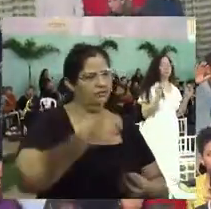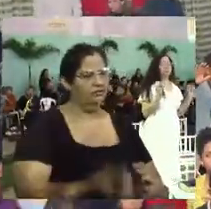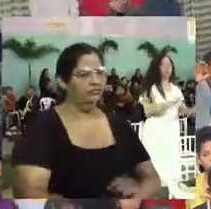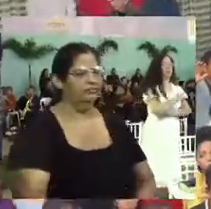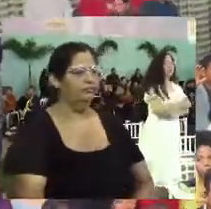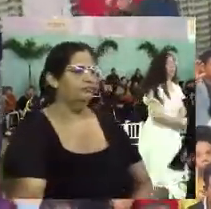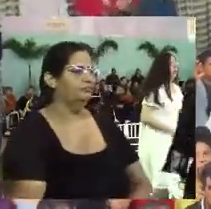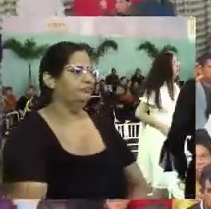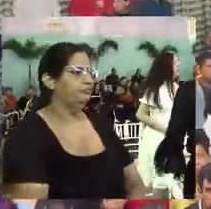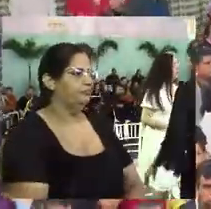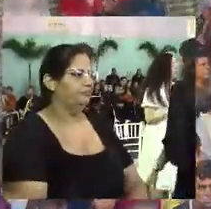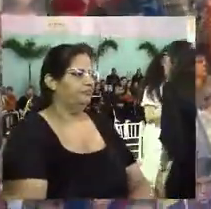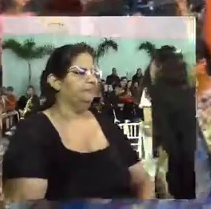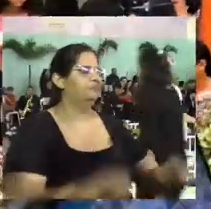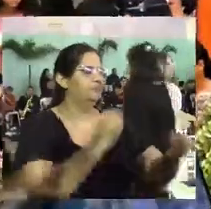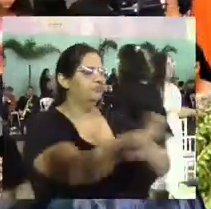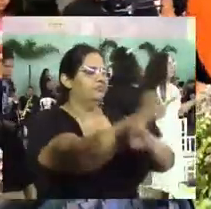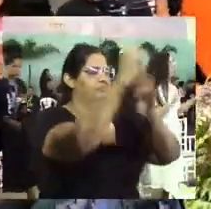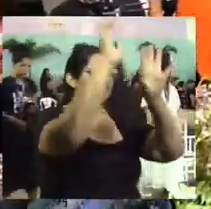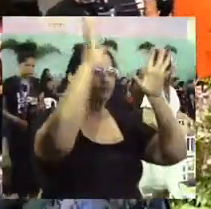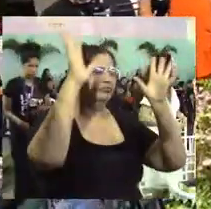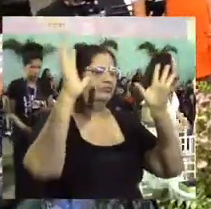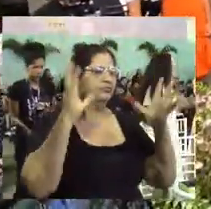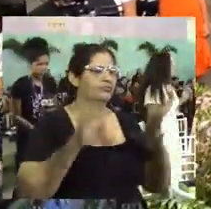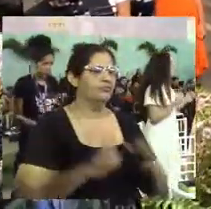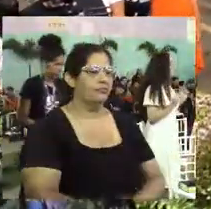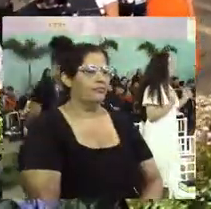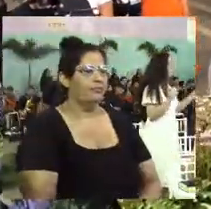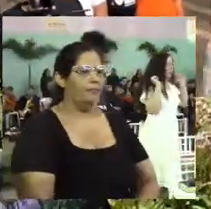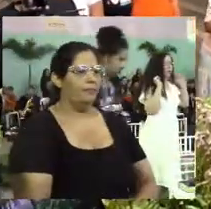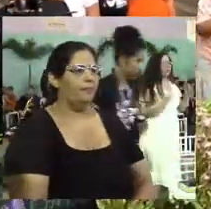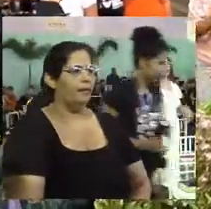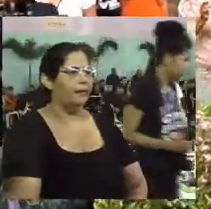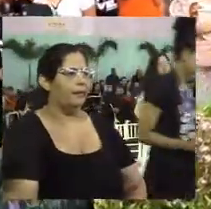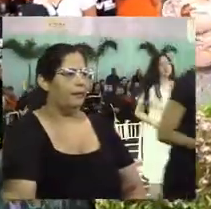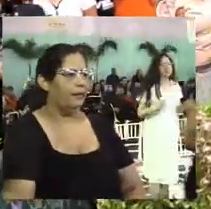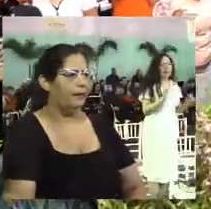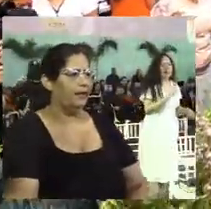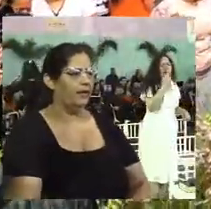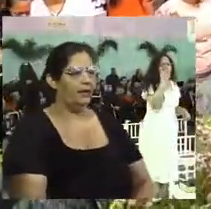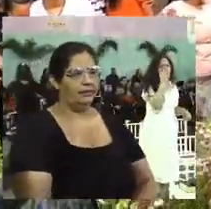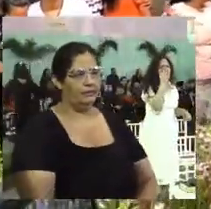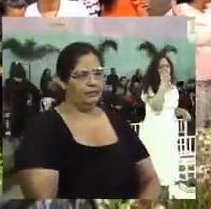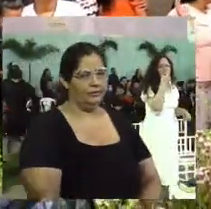Oh Glória quem pode dar 94 glória a Deus